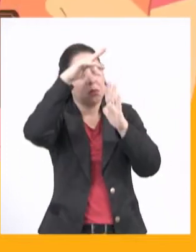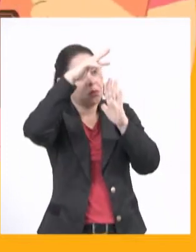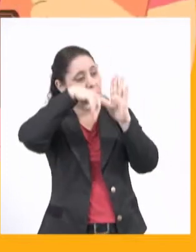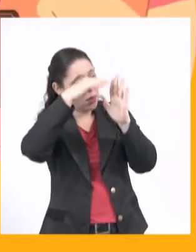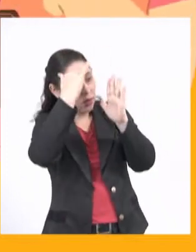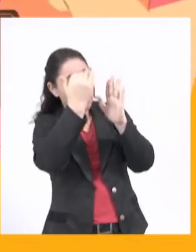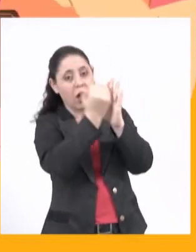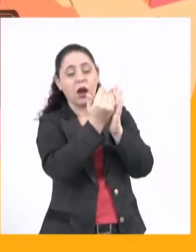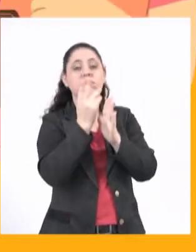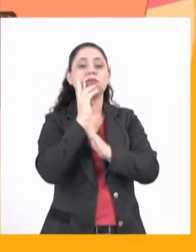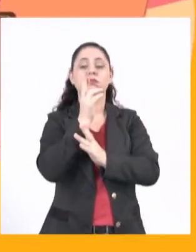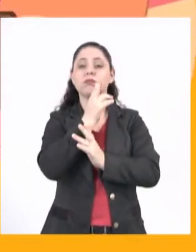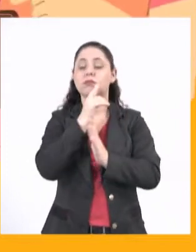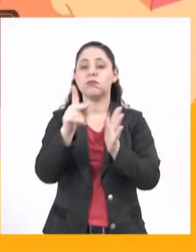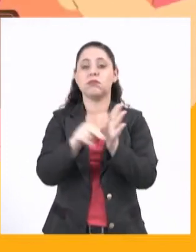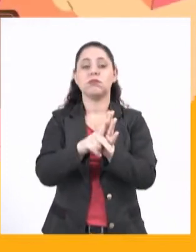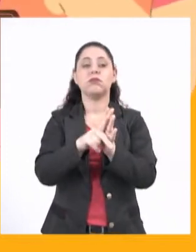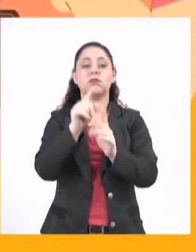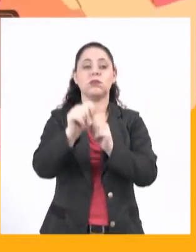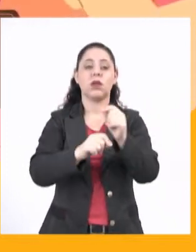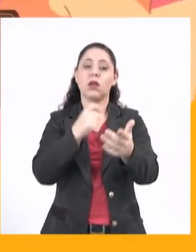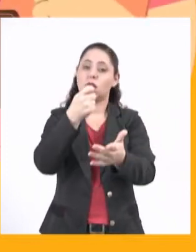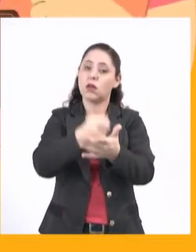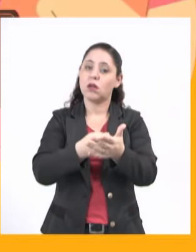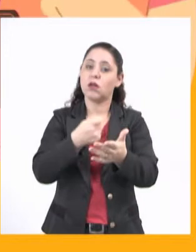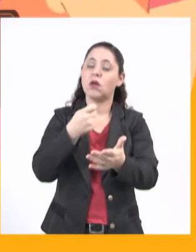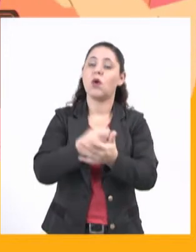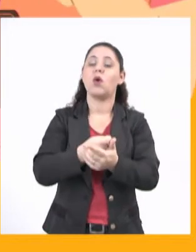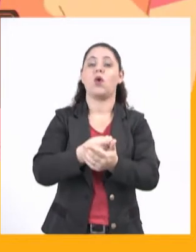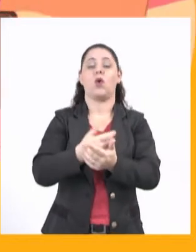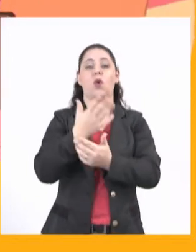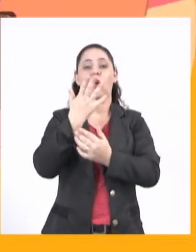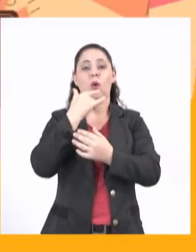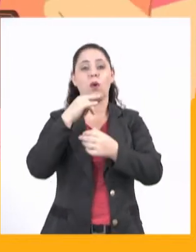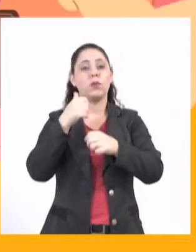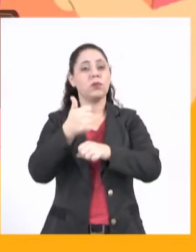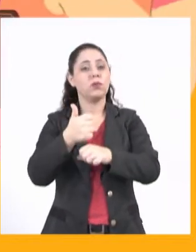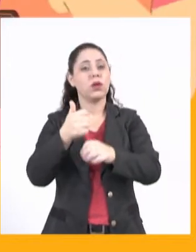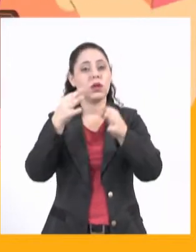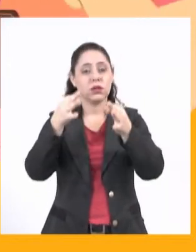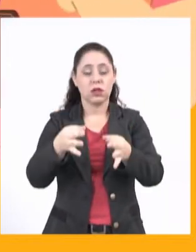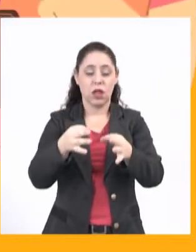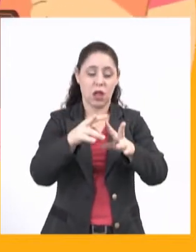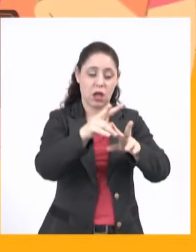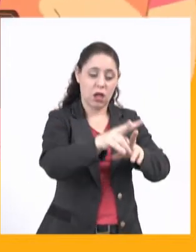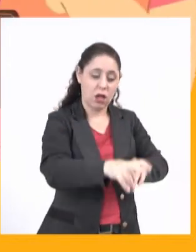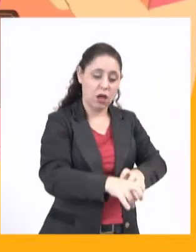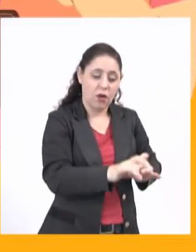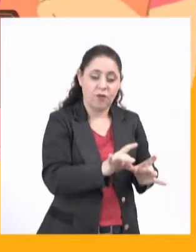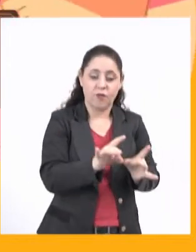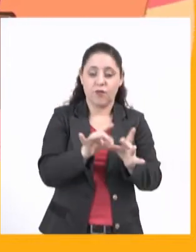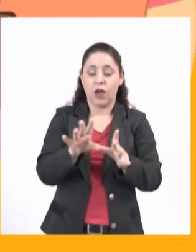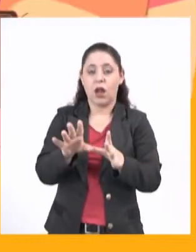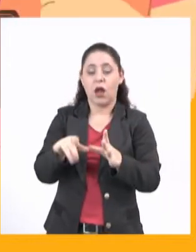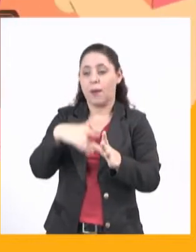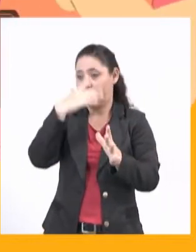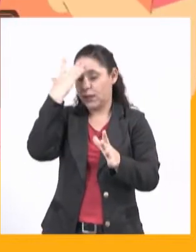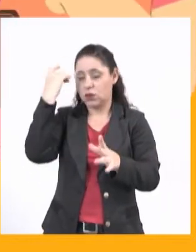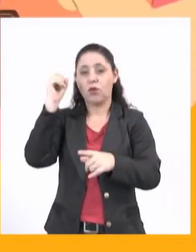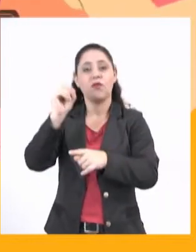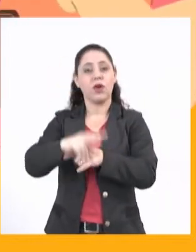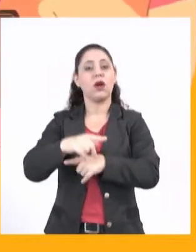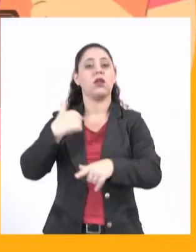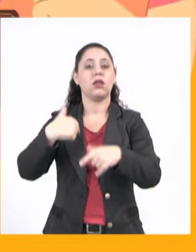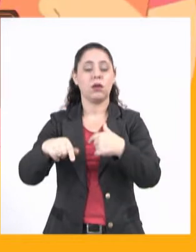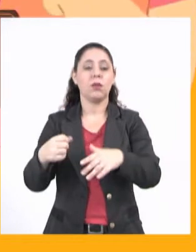do restaurante, né, de garantir a comida de verdade, a comida que vem do campo, a comida agroecológica, a comida